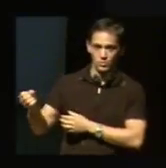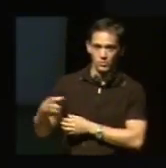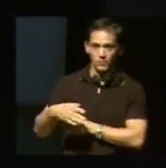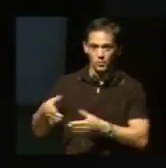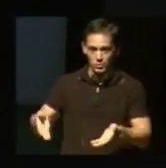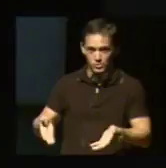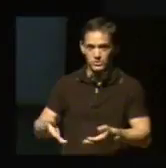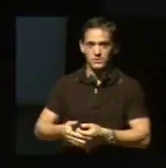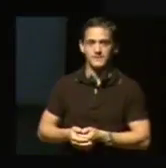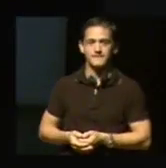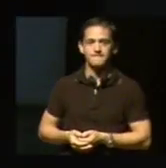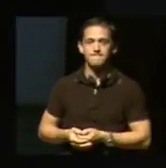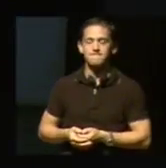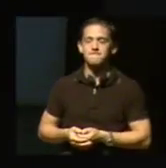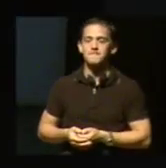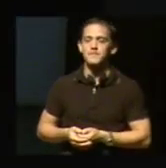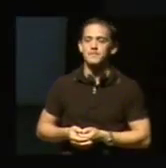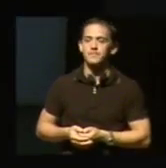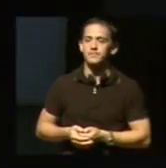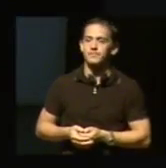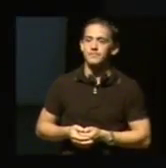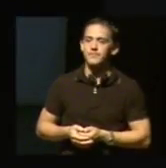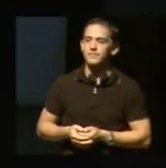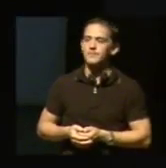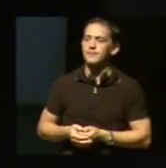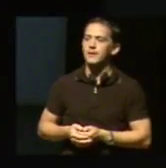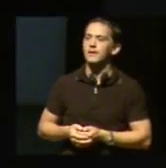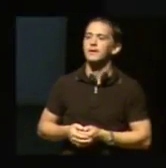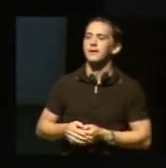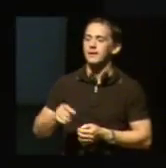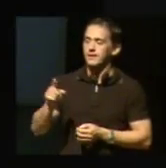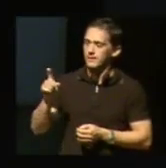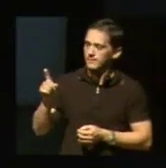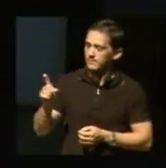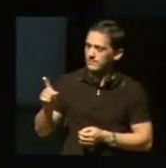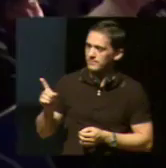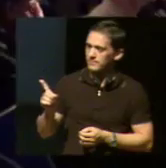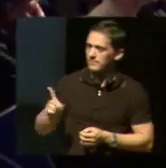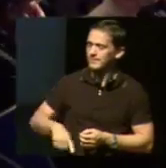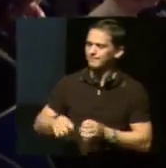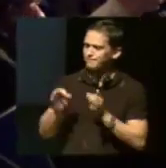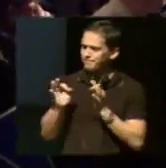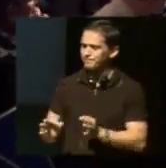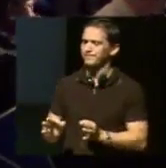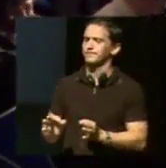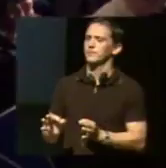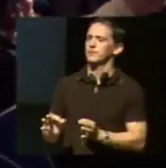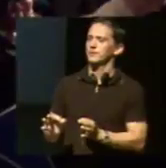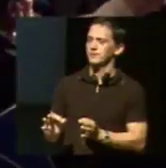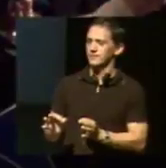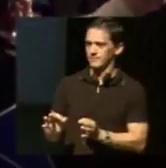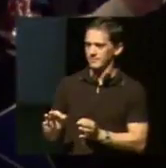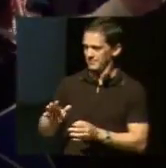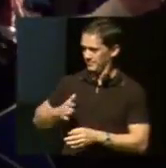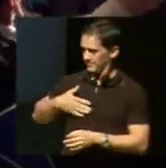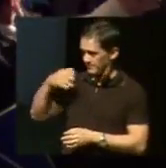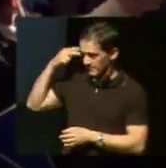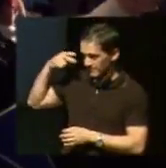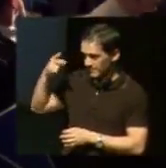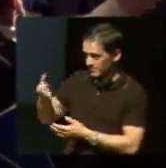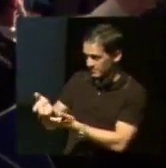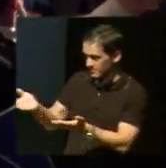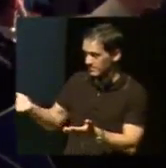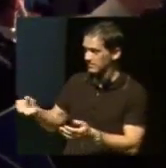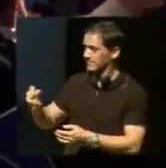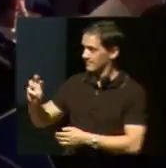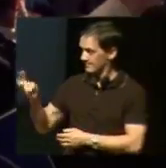não por coincidência, nesse evento, é exatamente meus vereadores. E eu quero agradecer aqui